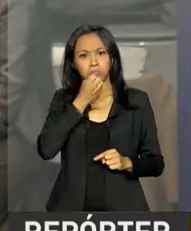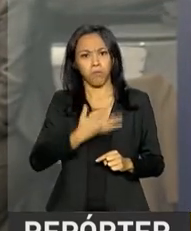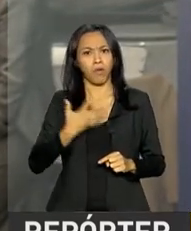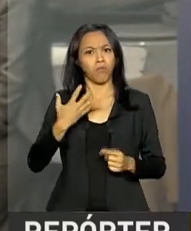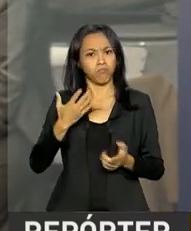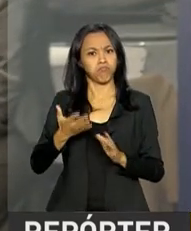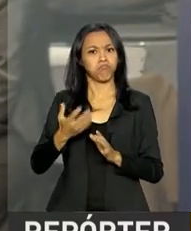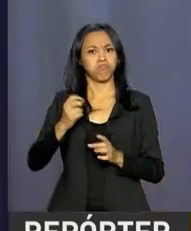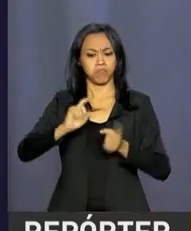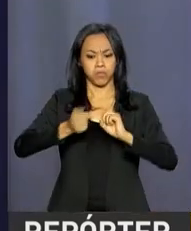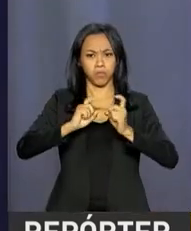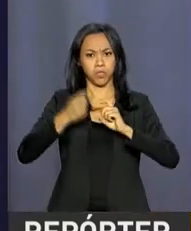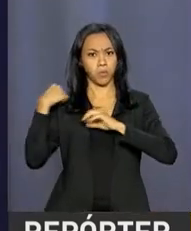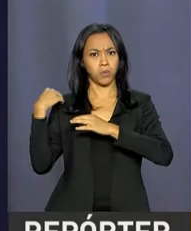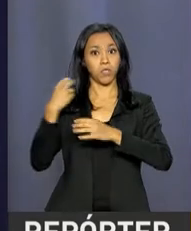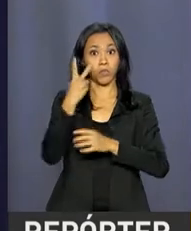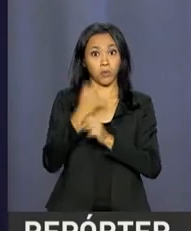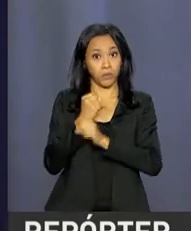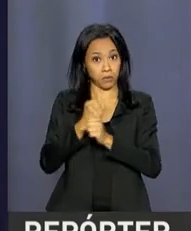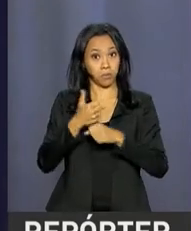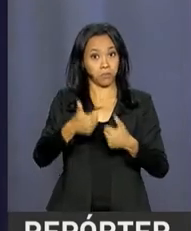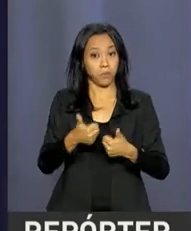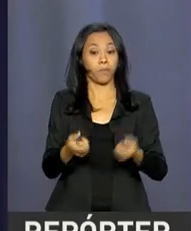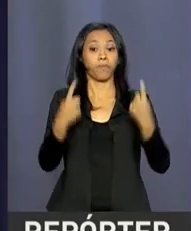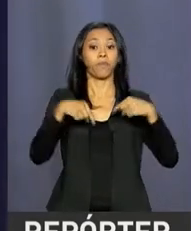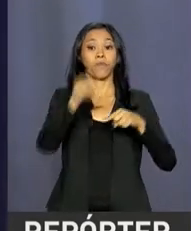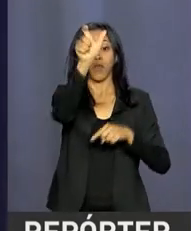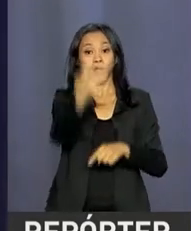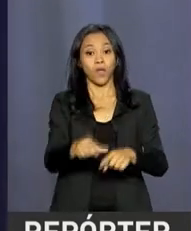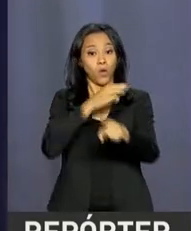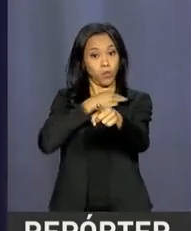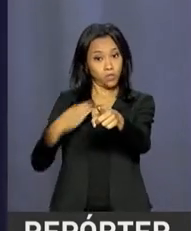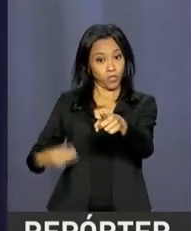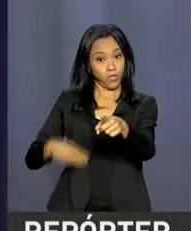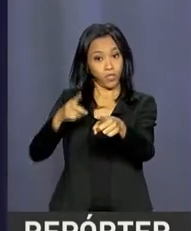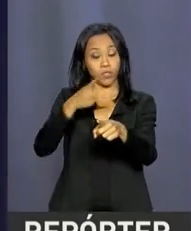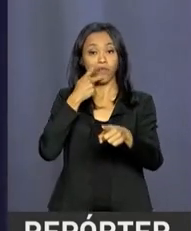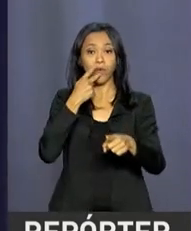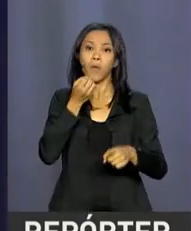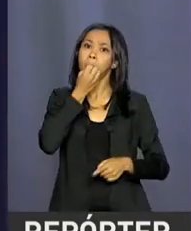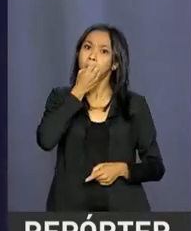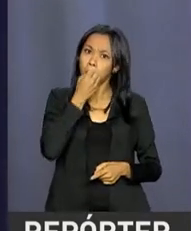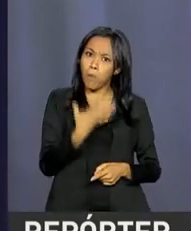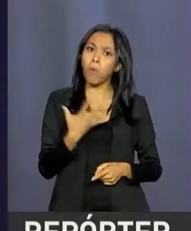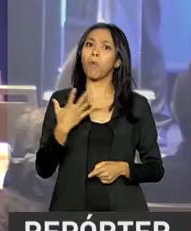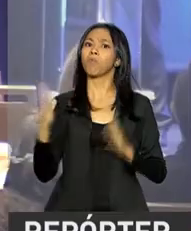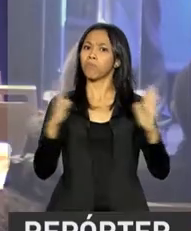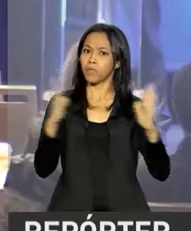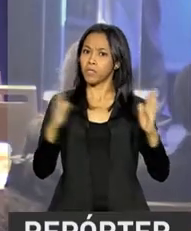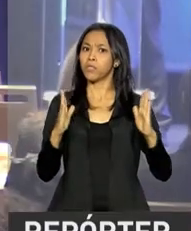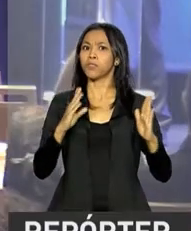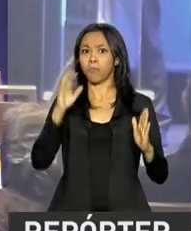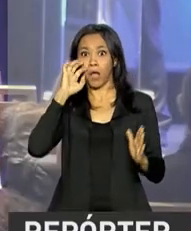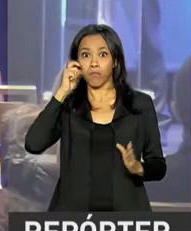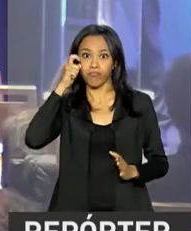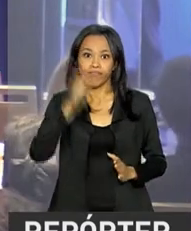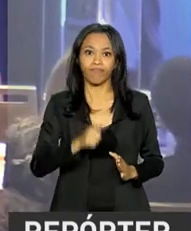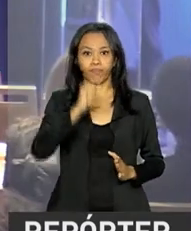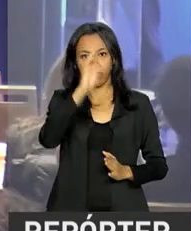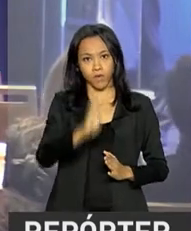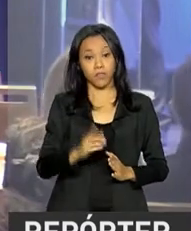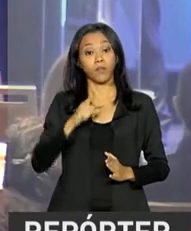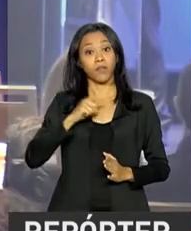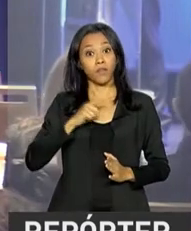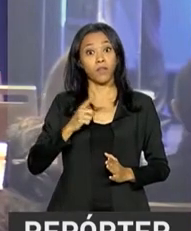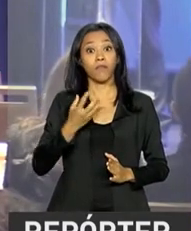nos últimos 2 anos. O ministro da Fazenda, Henrique Meirelles, afirmou que esta é uma boa fase para investir no Brasil, já que há muito recurso